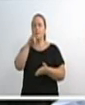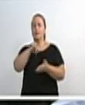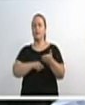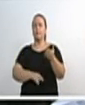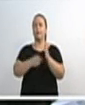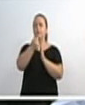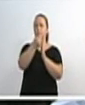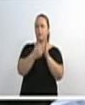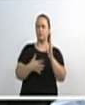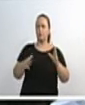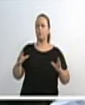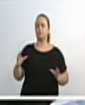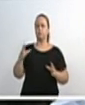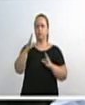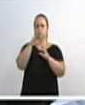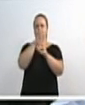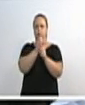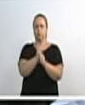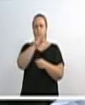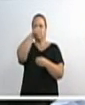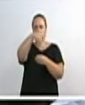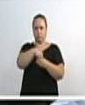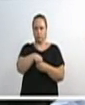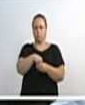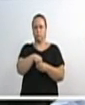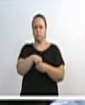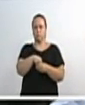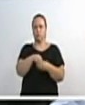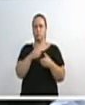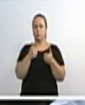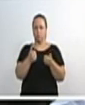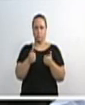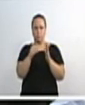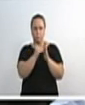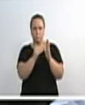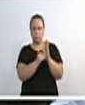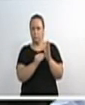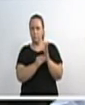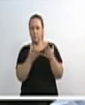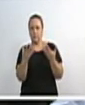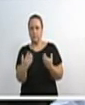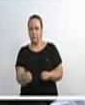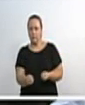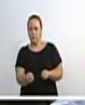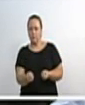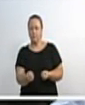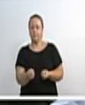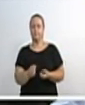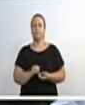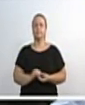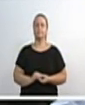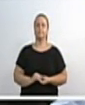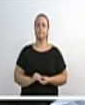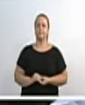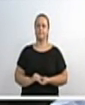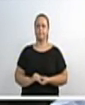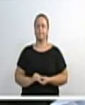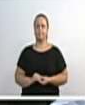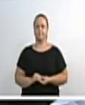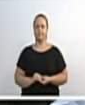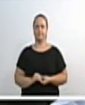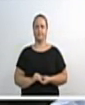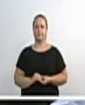moções apresentadas pela ordem, inclusão na ordem do dia. Favoráveis permaneçam como estão, contrários manifestem-se.